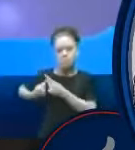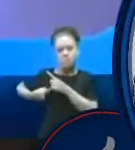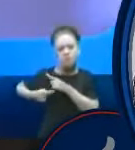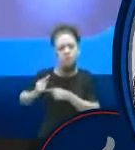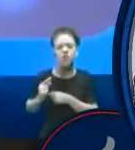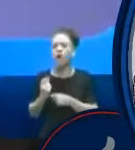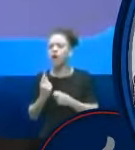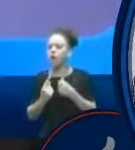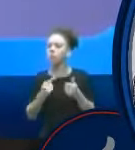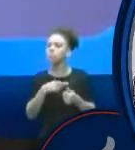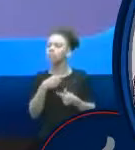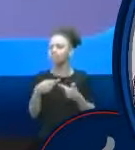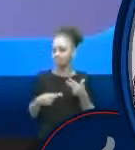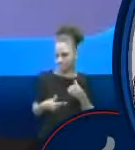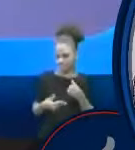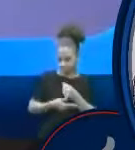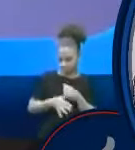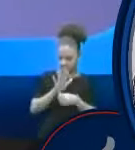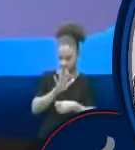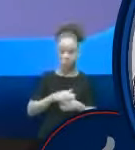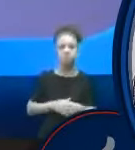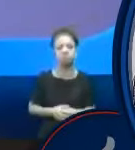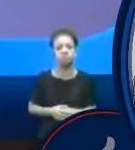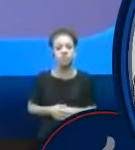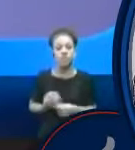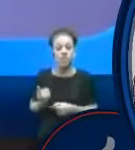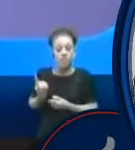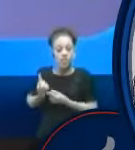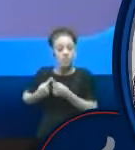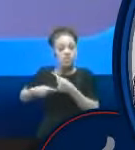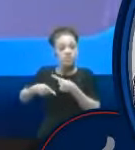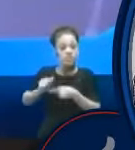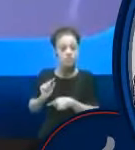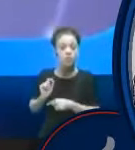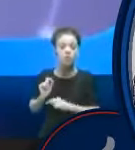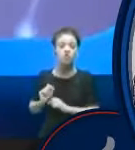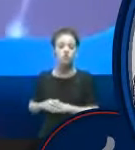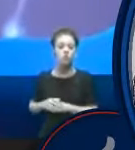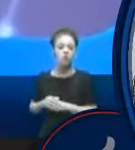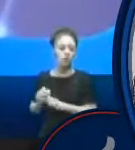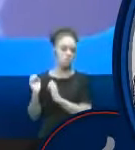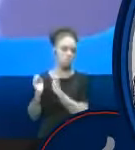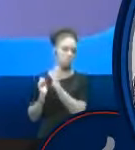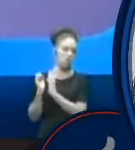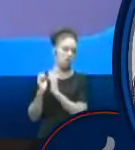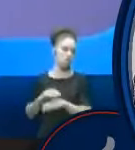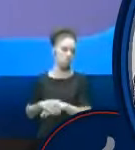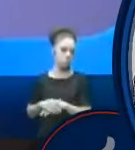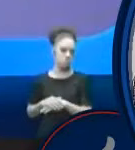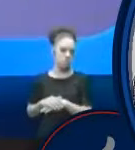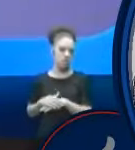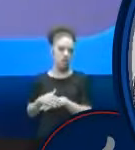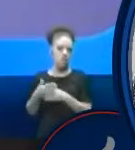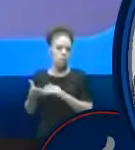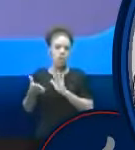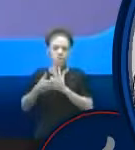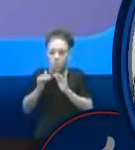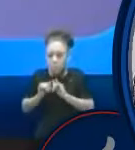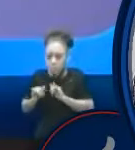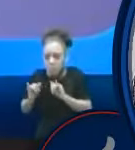segue algumas diretrizes. Nos transformaremos de uma companhia channel-centric